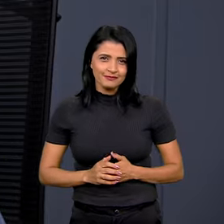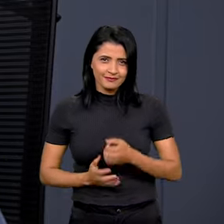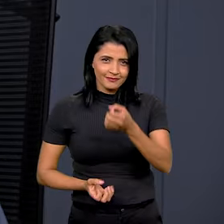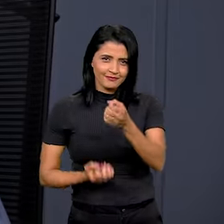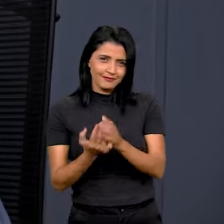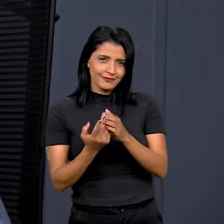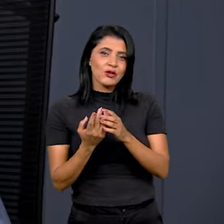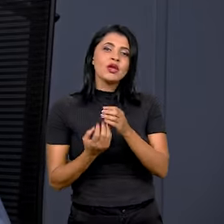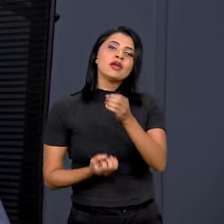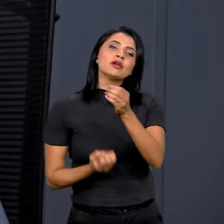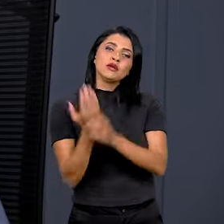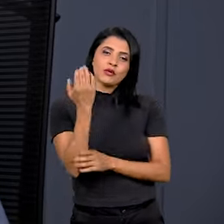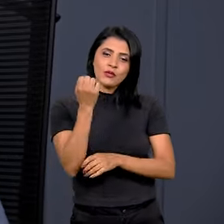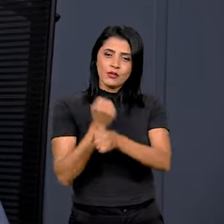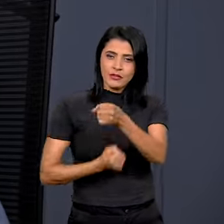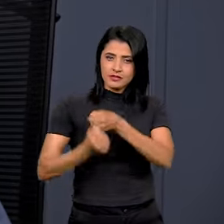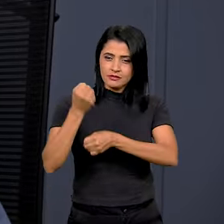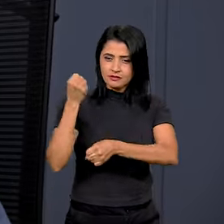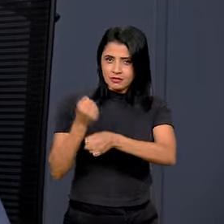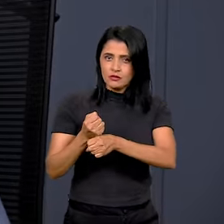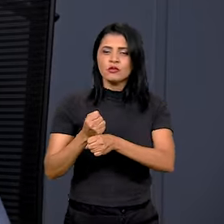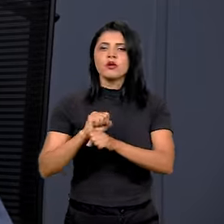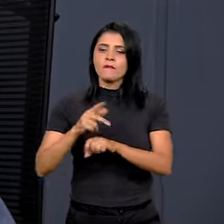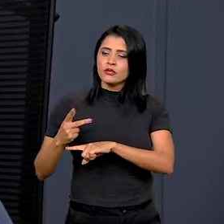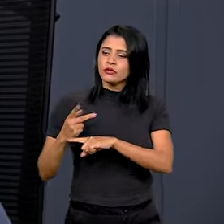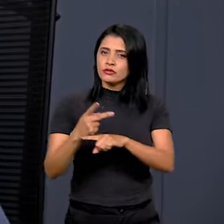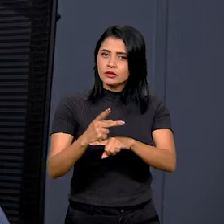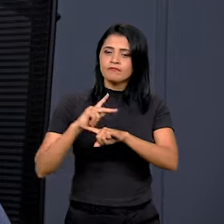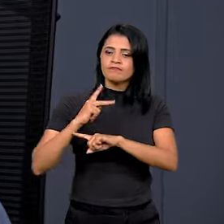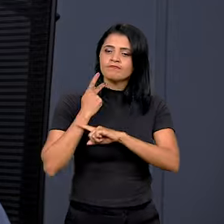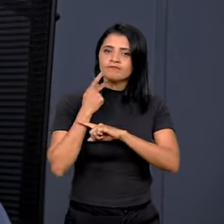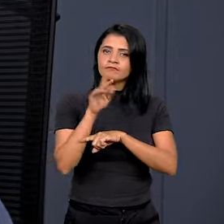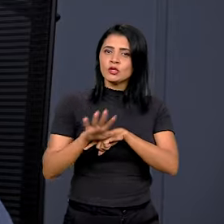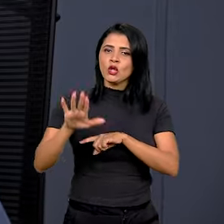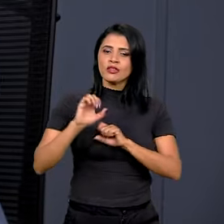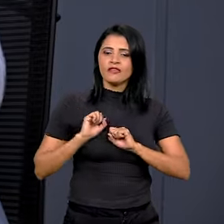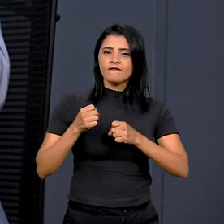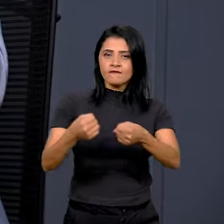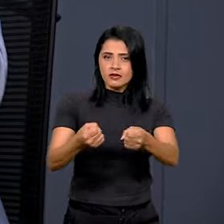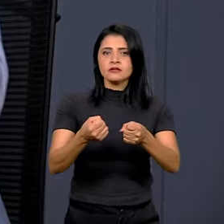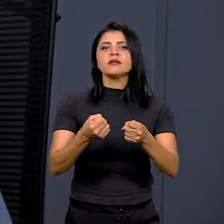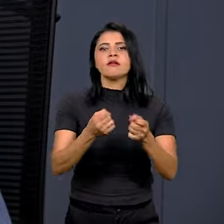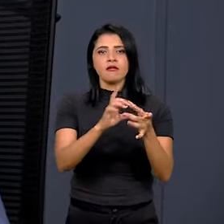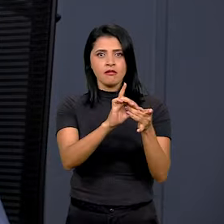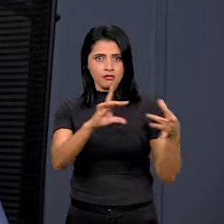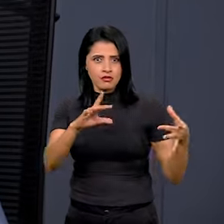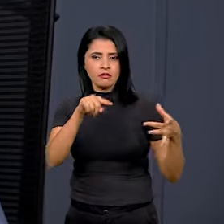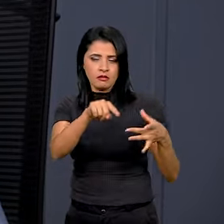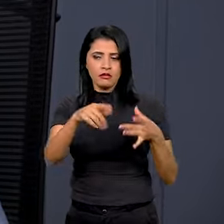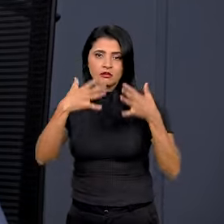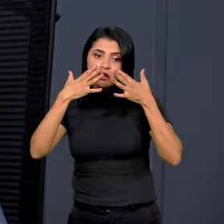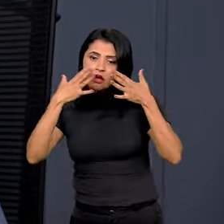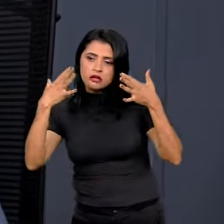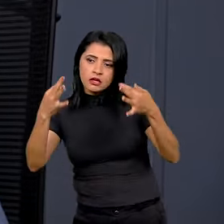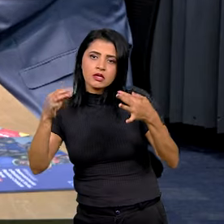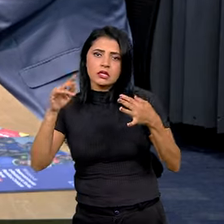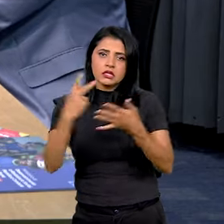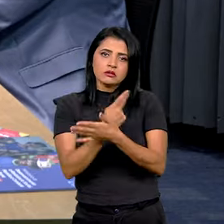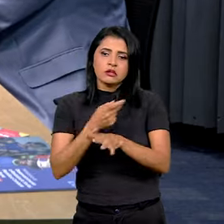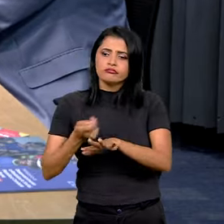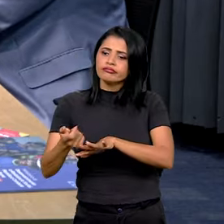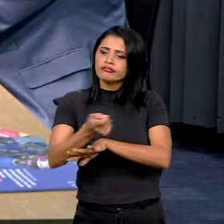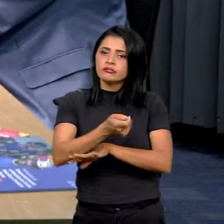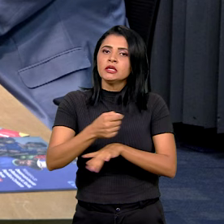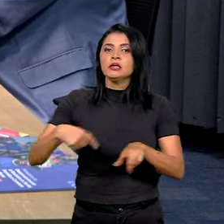União que criou no ano passado uma Procuradoria Nacional de defesa da Democracia que basicamente é uma procuradoria que está atenta a